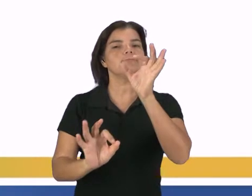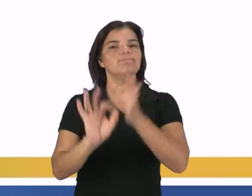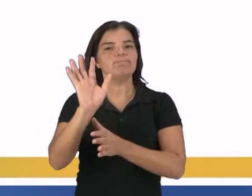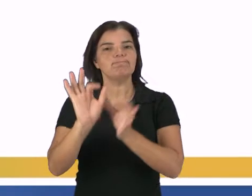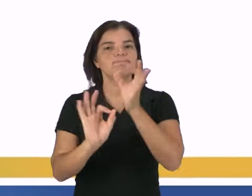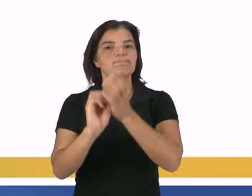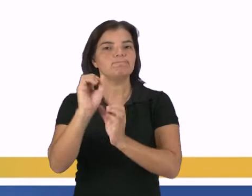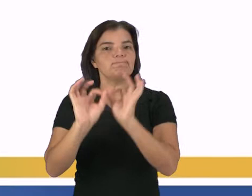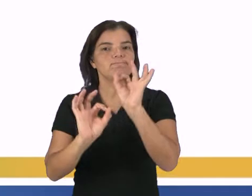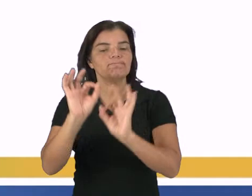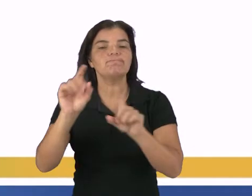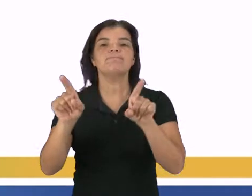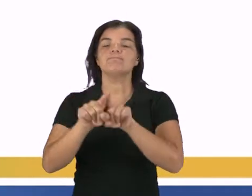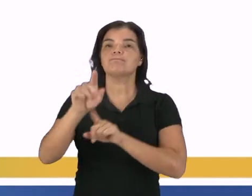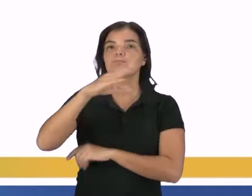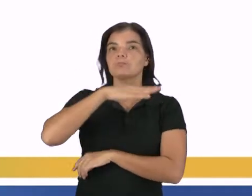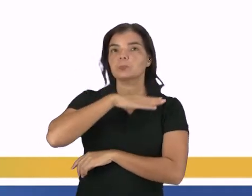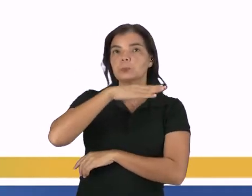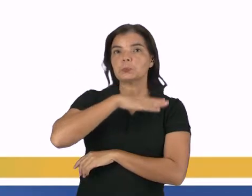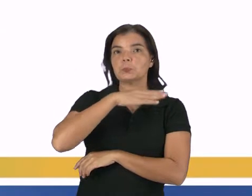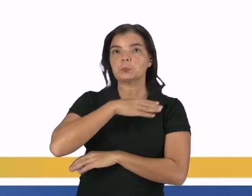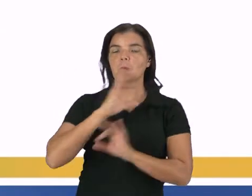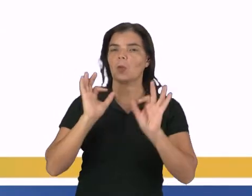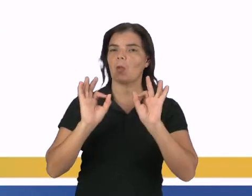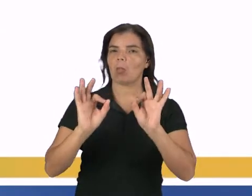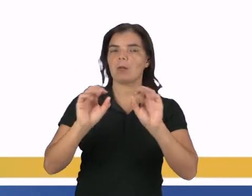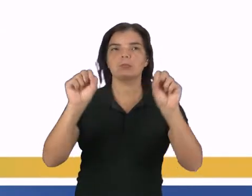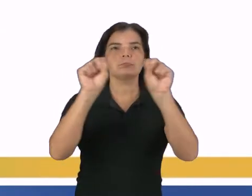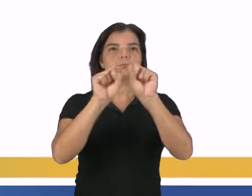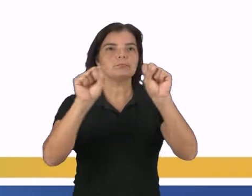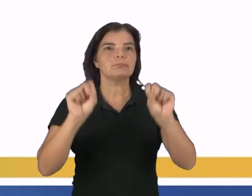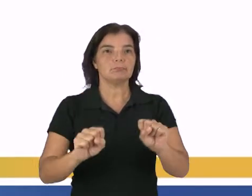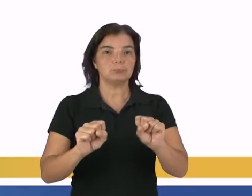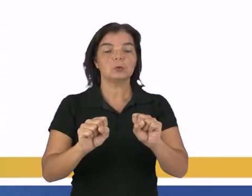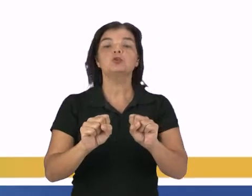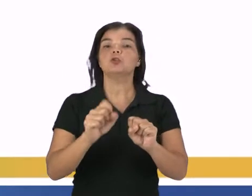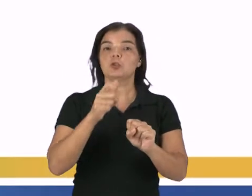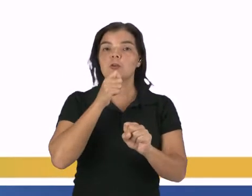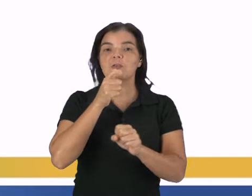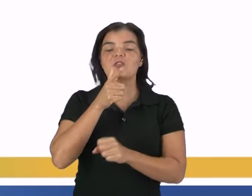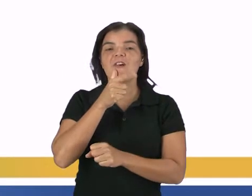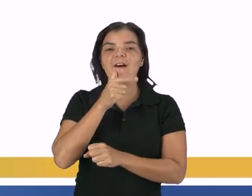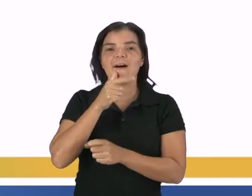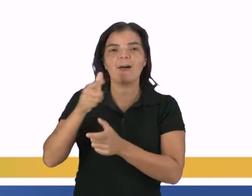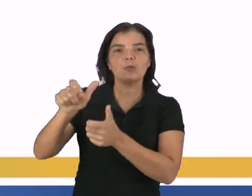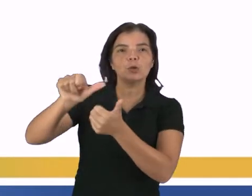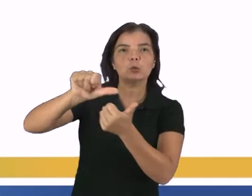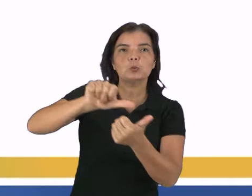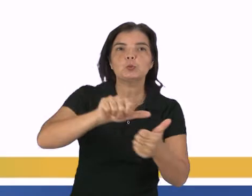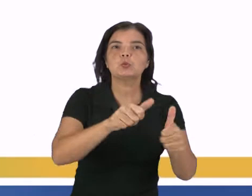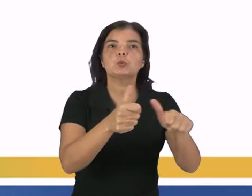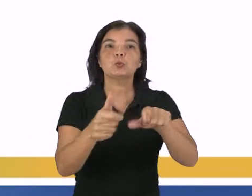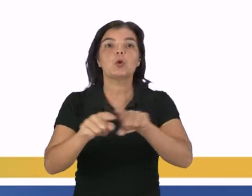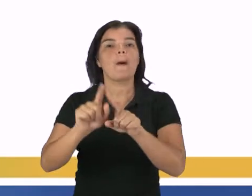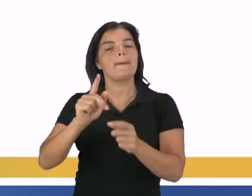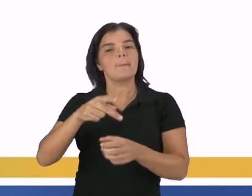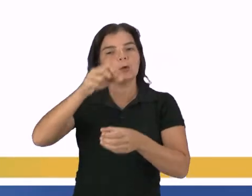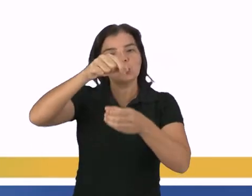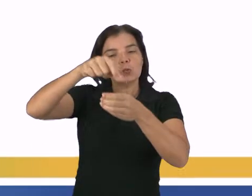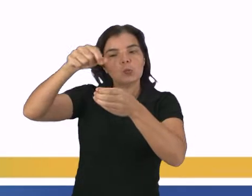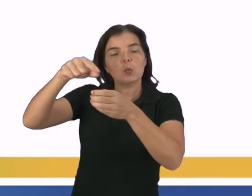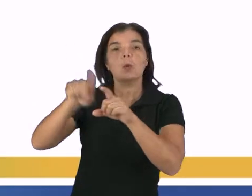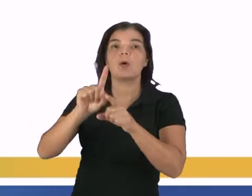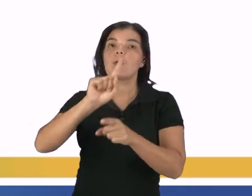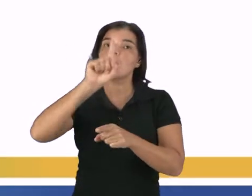possibilitou a criação de cidades, de sofisticados sistemas de irrigação, plantio e outros elementos.